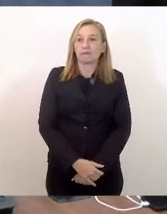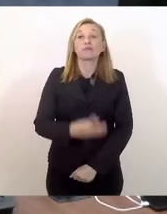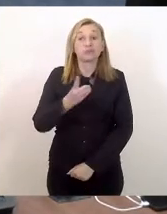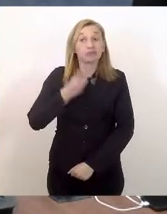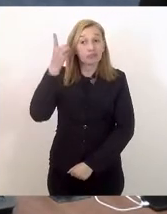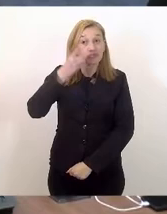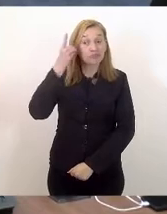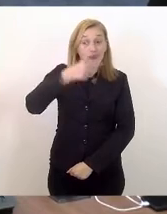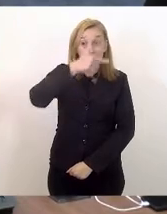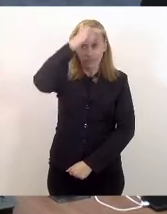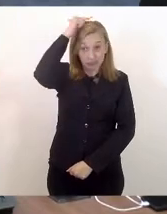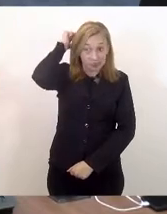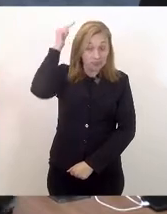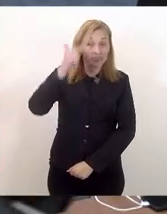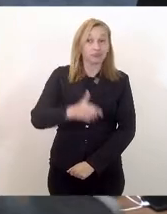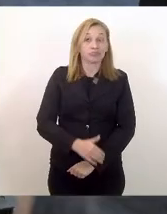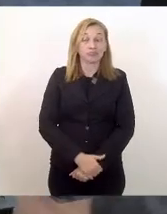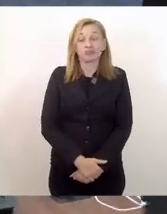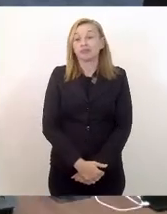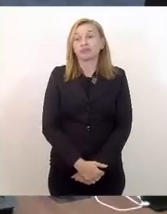Deputado Luiz Paulo, por favor, deputado.